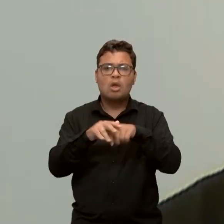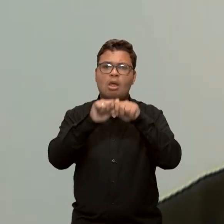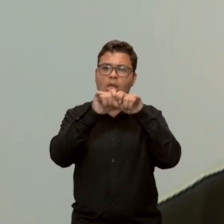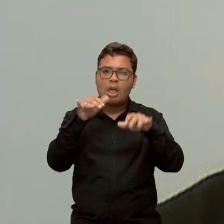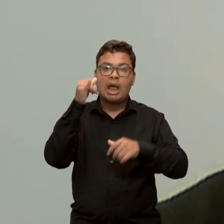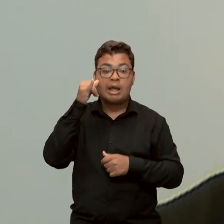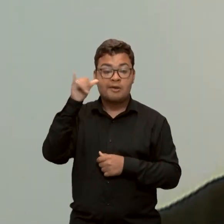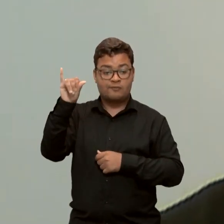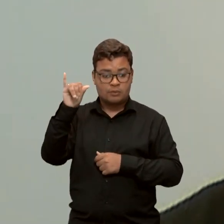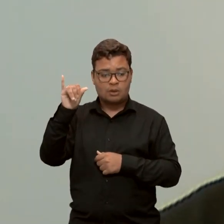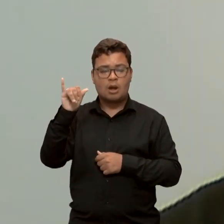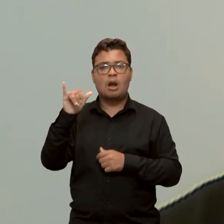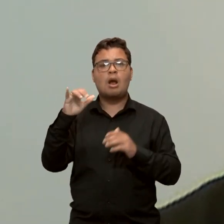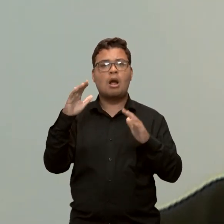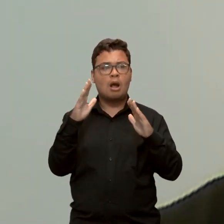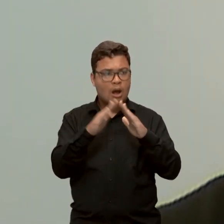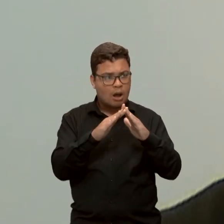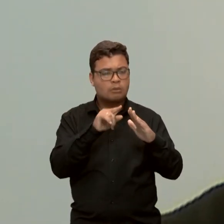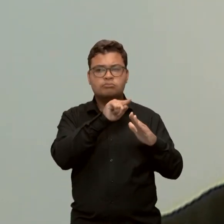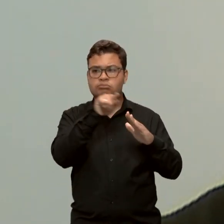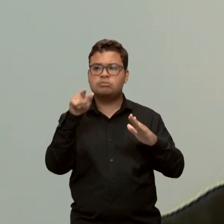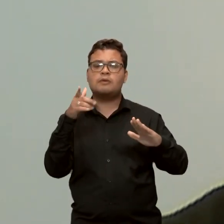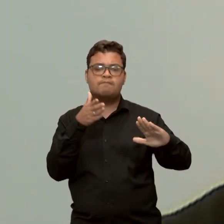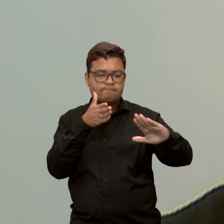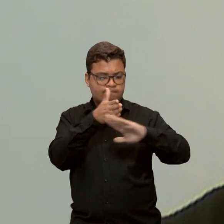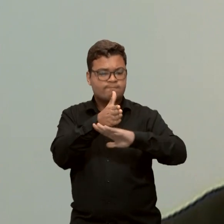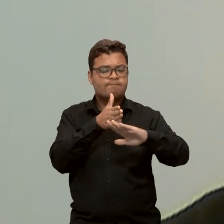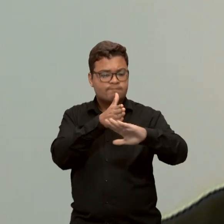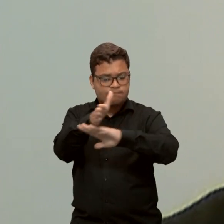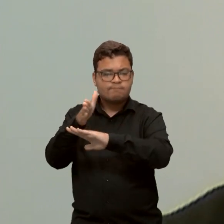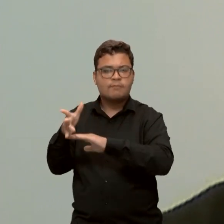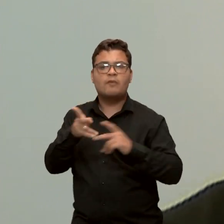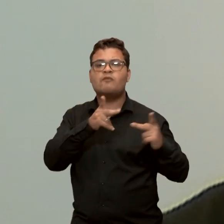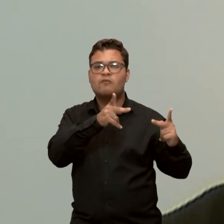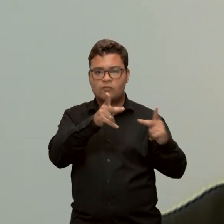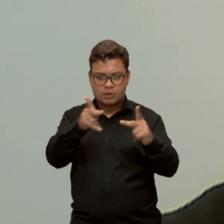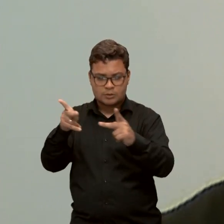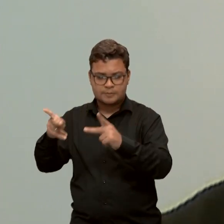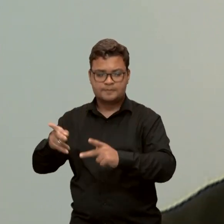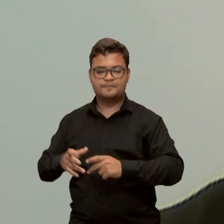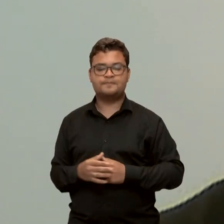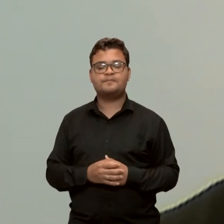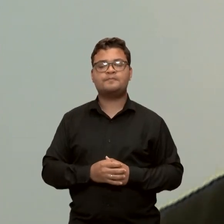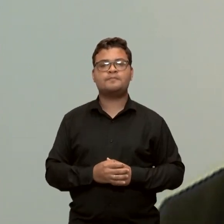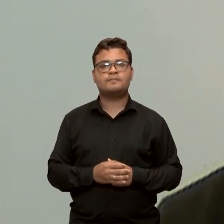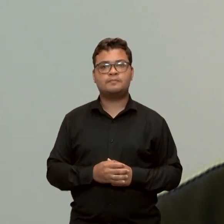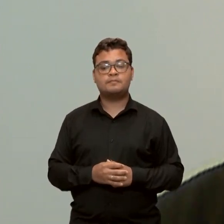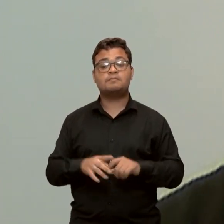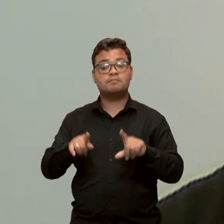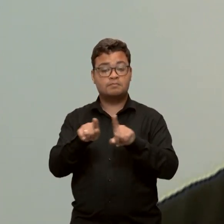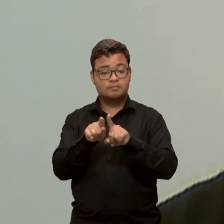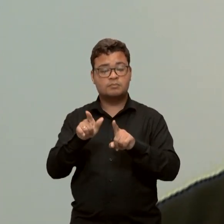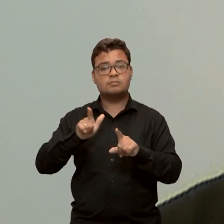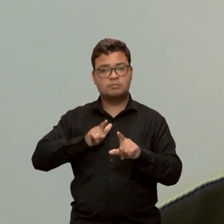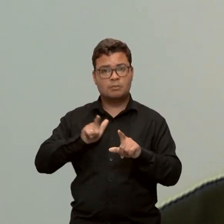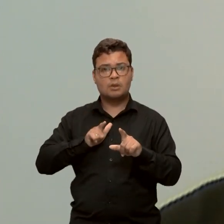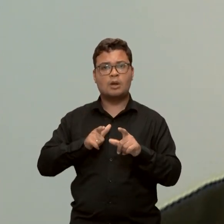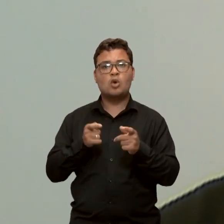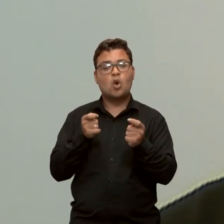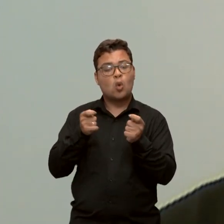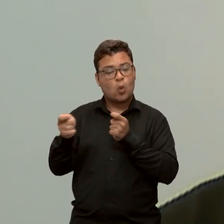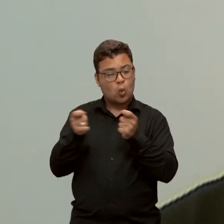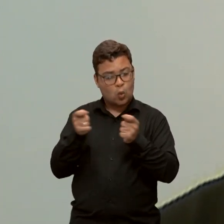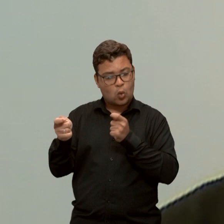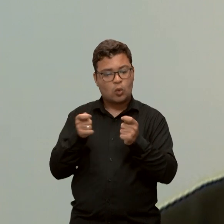podem gerar algum tipo de problema. Pois é, como eu estava falando, nós estamos com todo o nosso efetivo de agentes